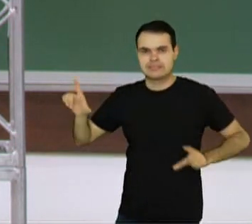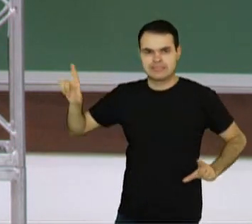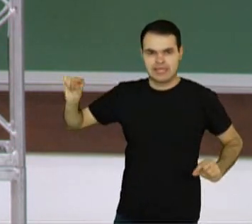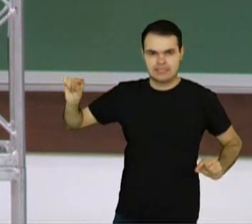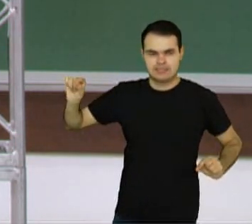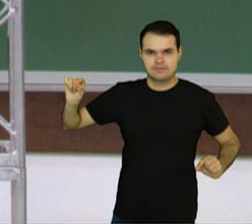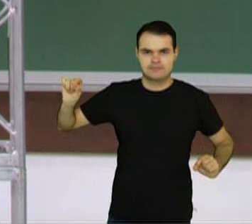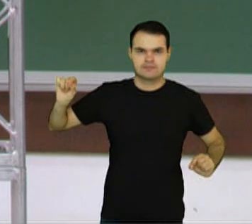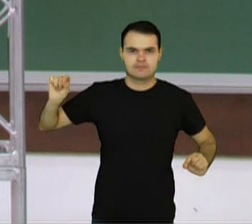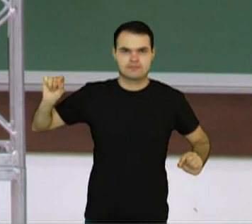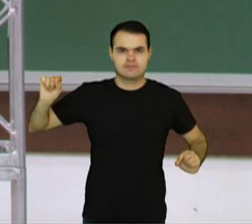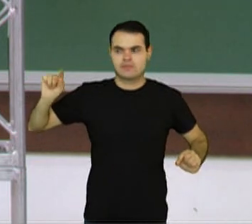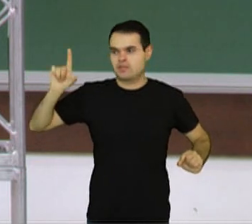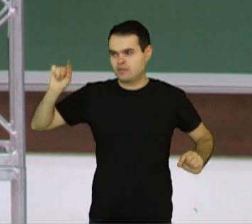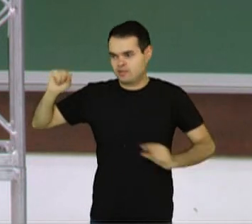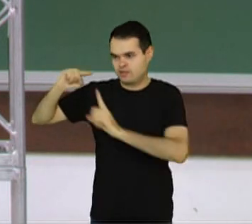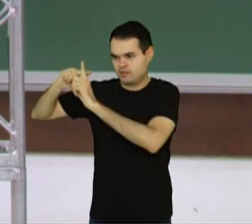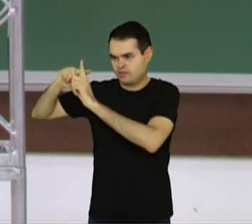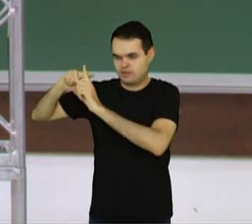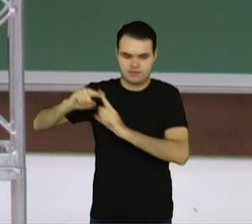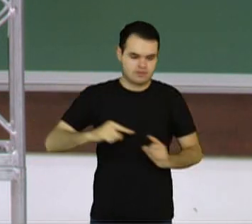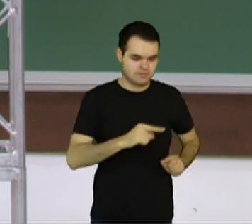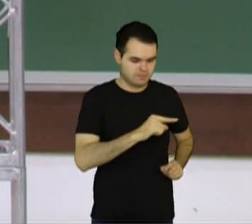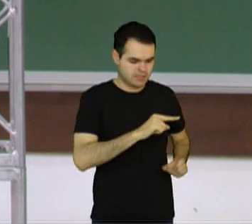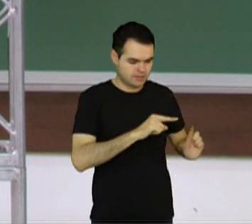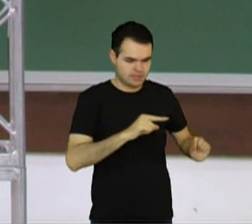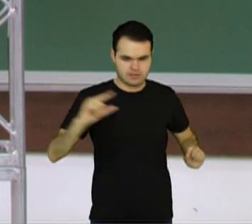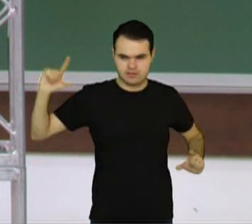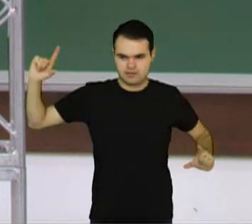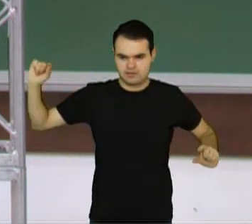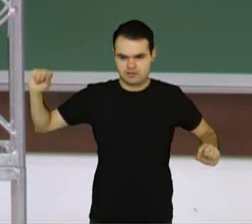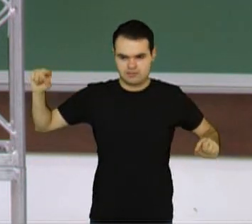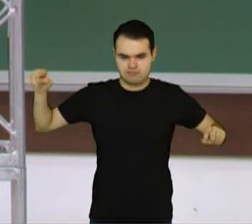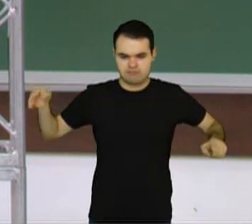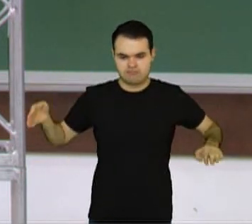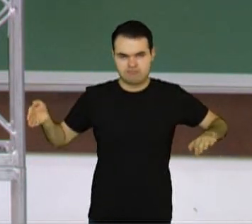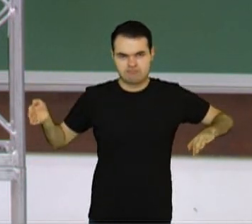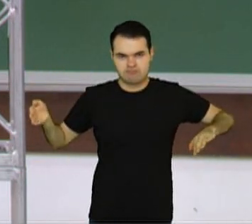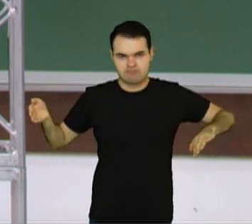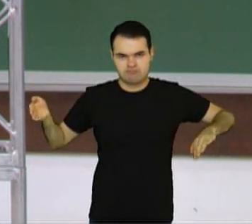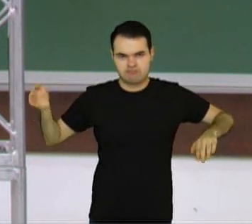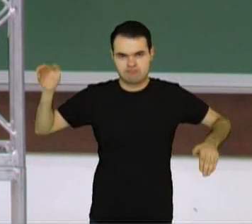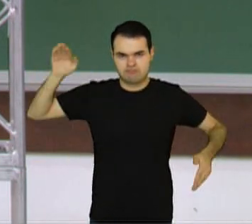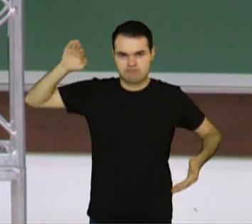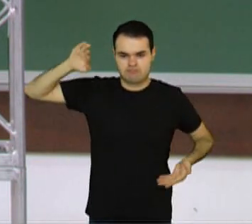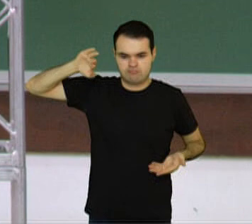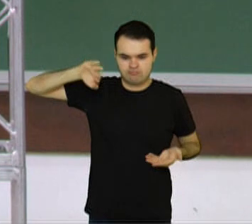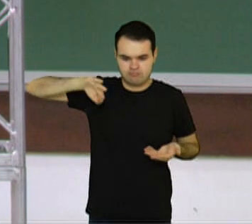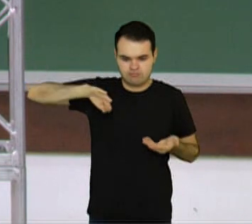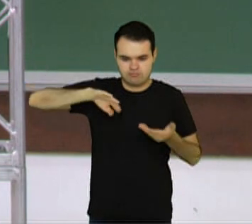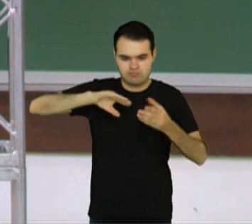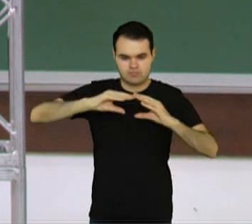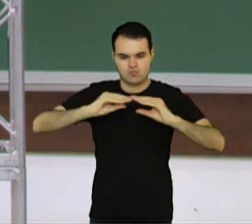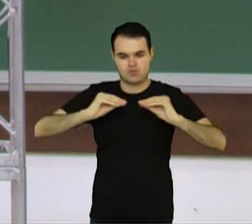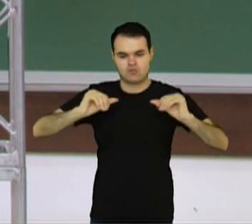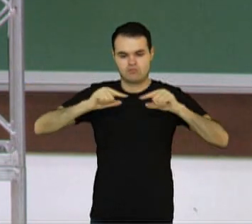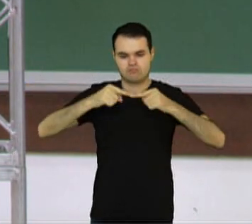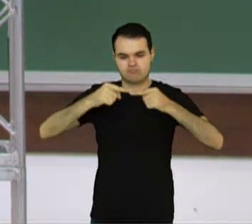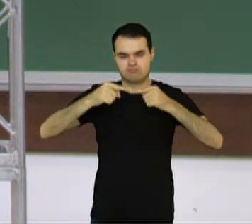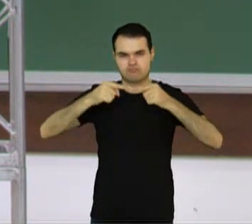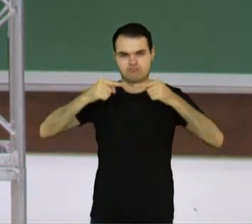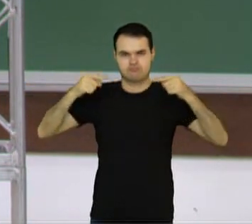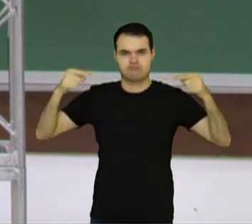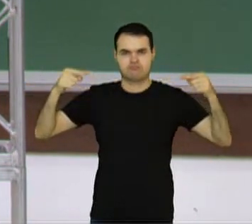como se ficasse mais 10 com menos 10, vai dar zero nesse ponto. Então ali você tem basicamente uma interferência total, onde você consegue